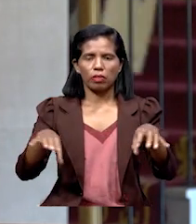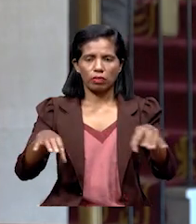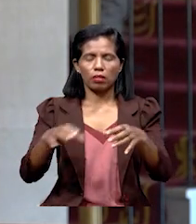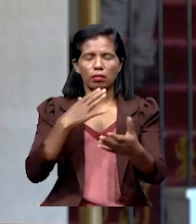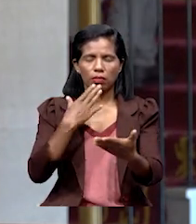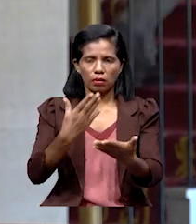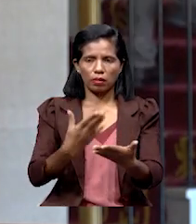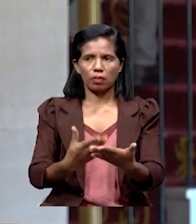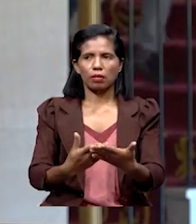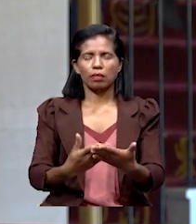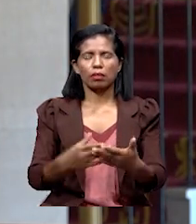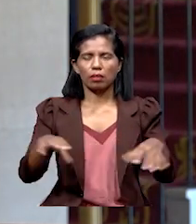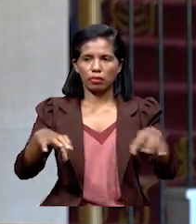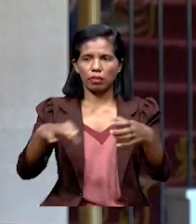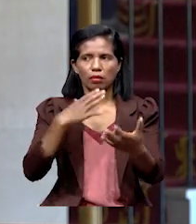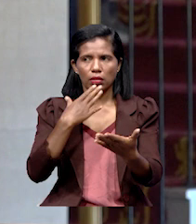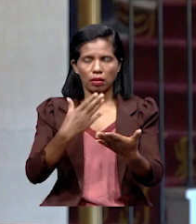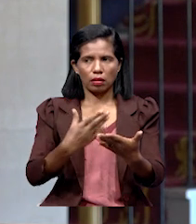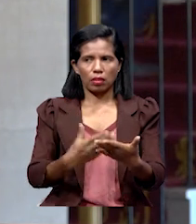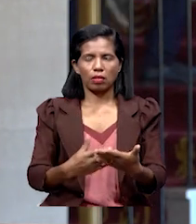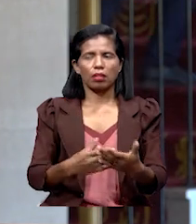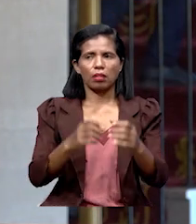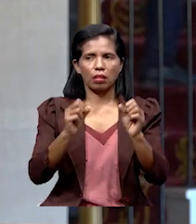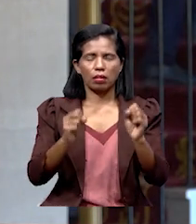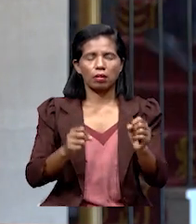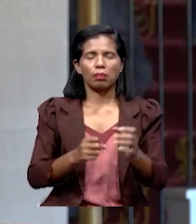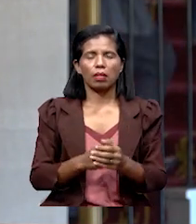comuns, valores democráticos, têm a ver com o Estado de Direito